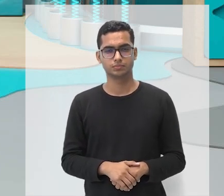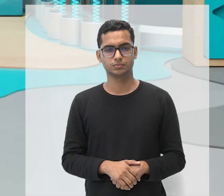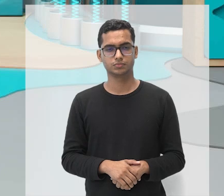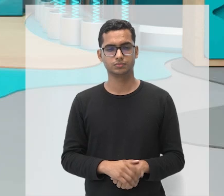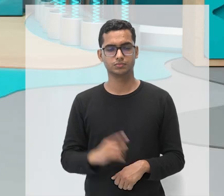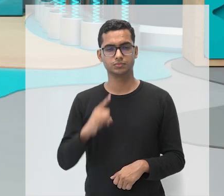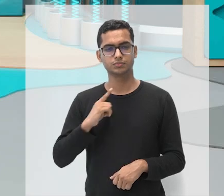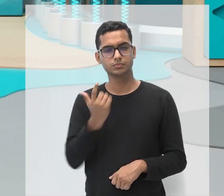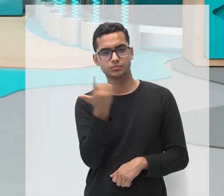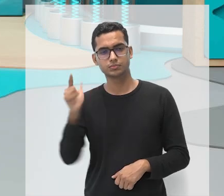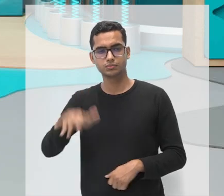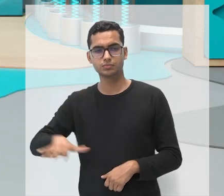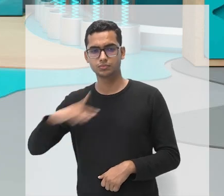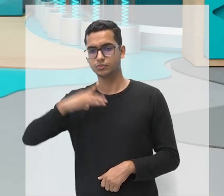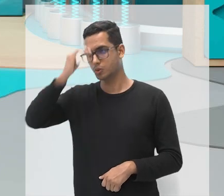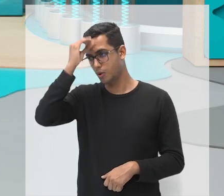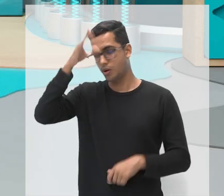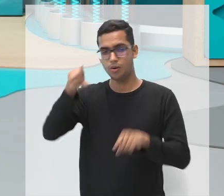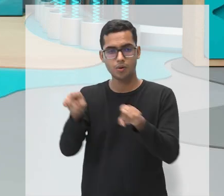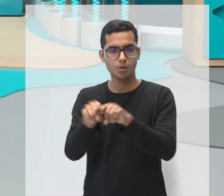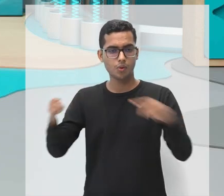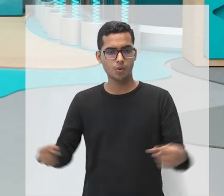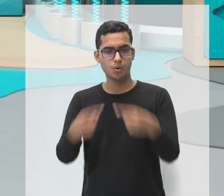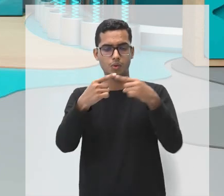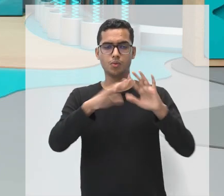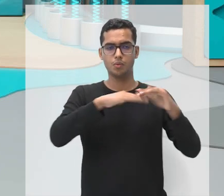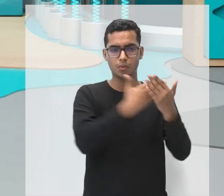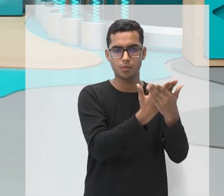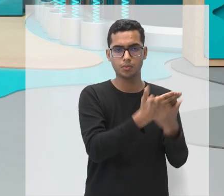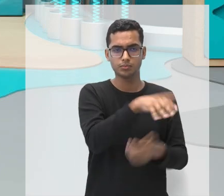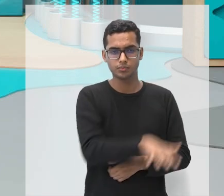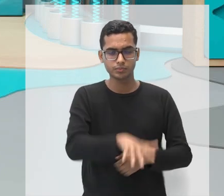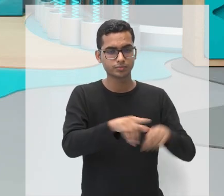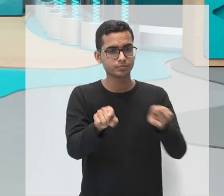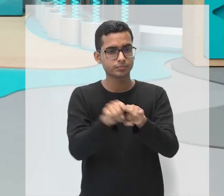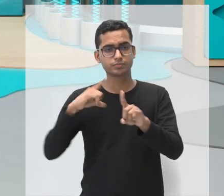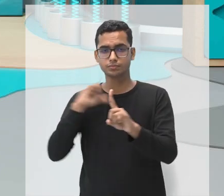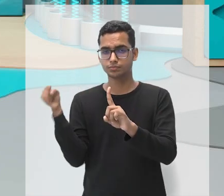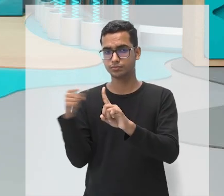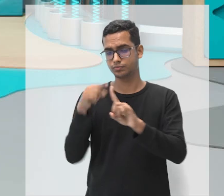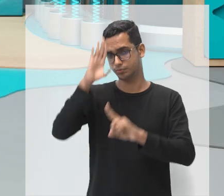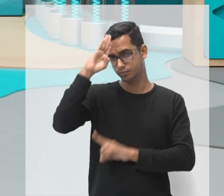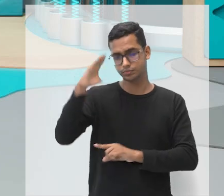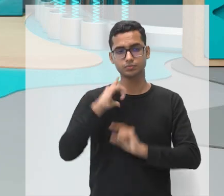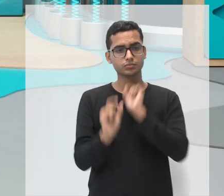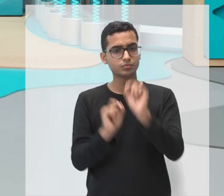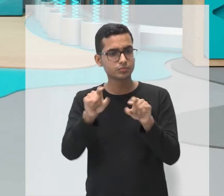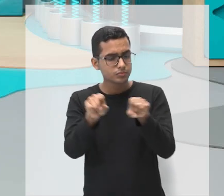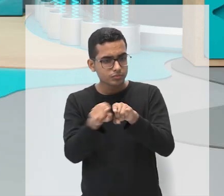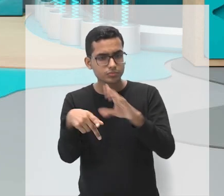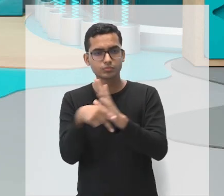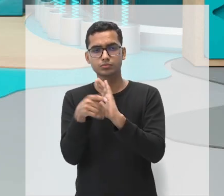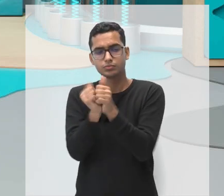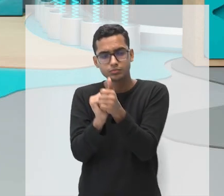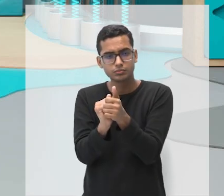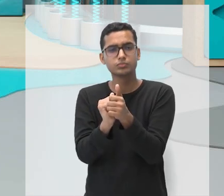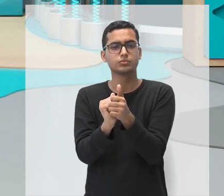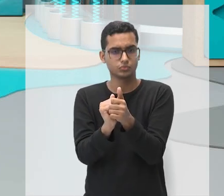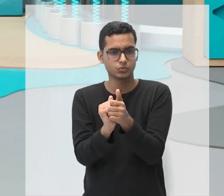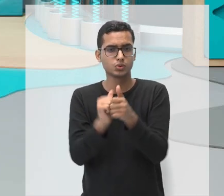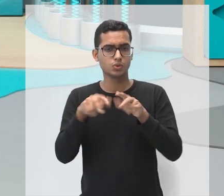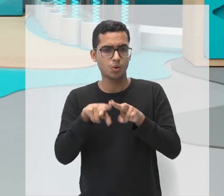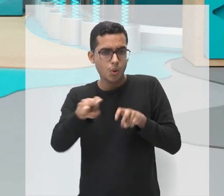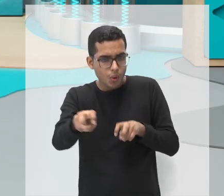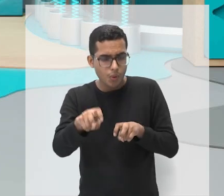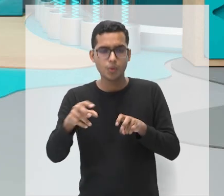outras áreas do conhecimento pertinentes ao ambiente escolar. Isso porque ela visa trabalhar a modalidade de atletismo de uma forma